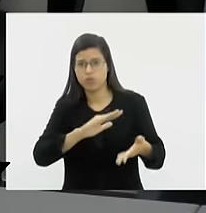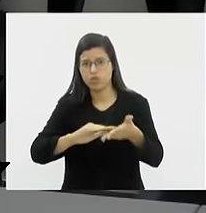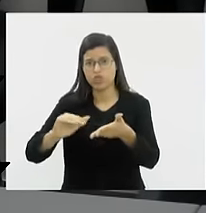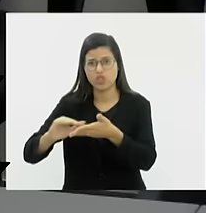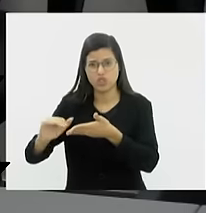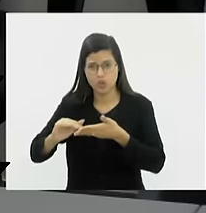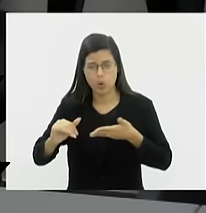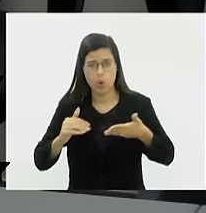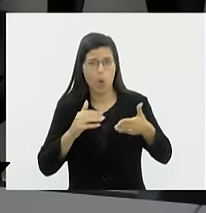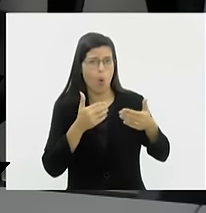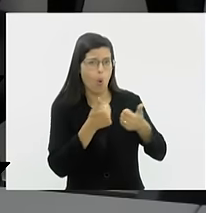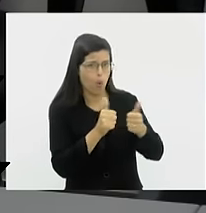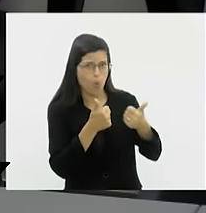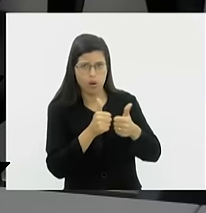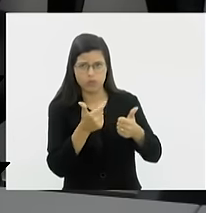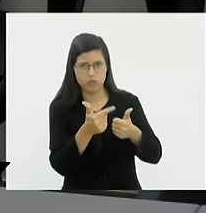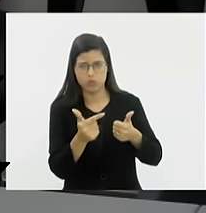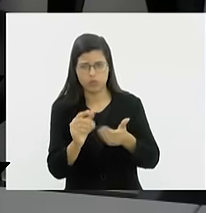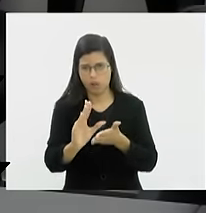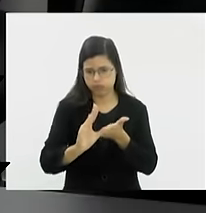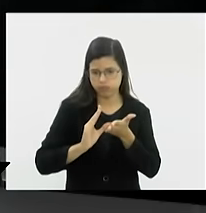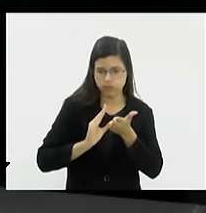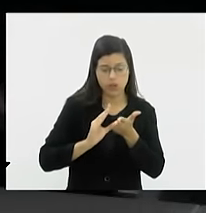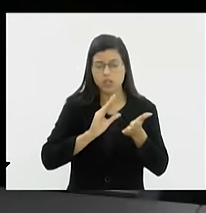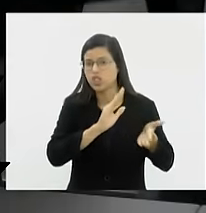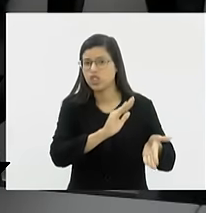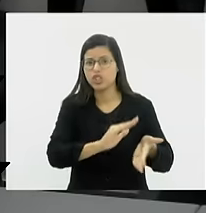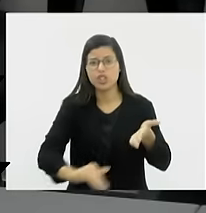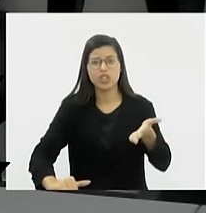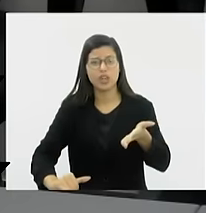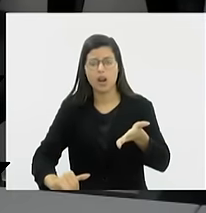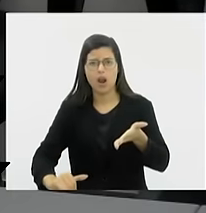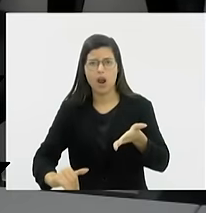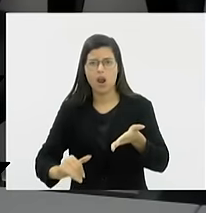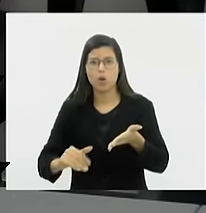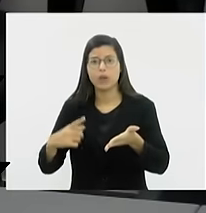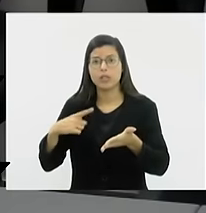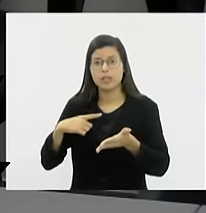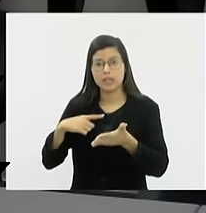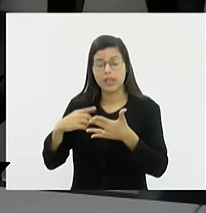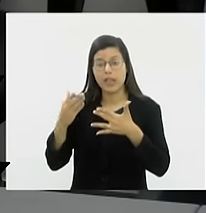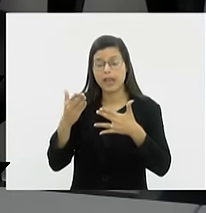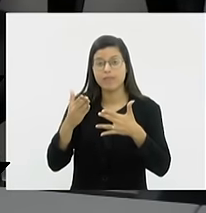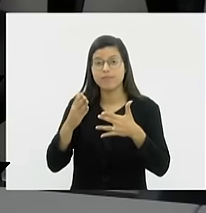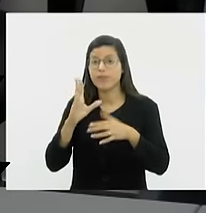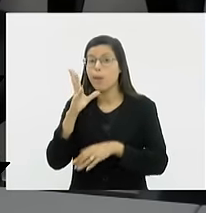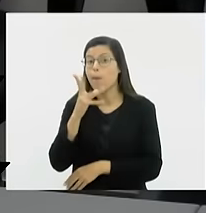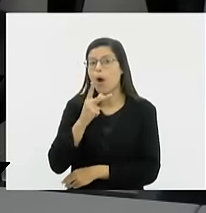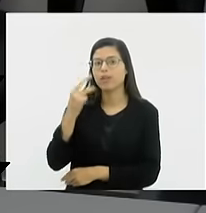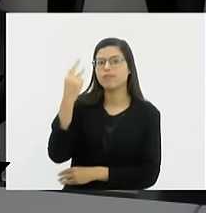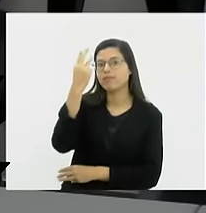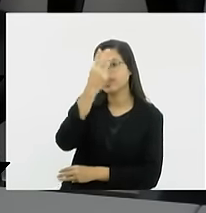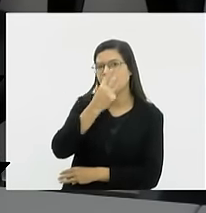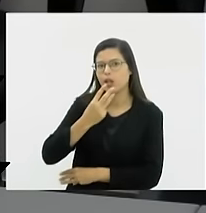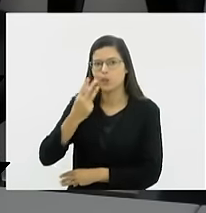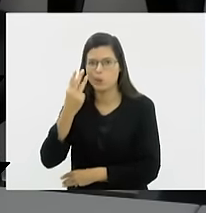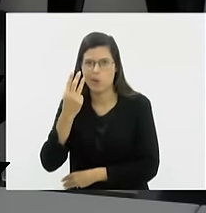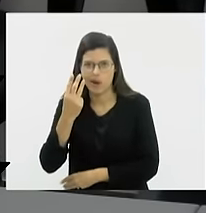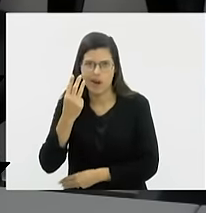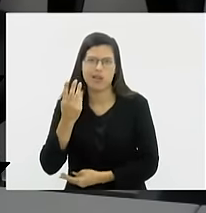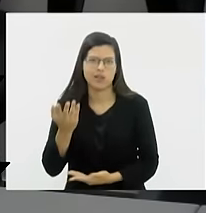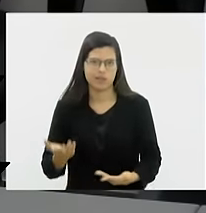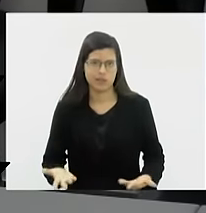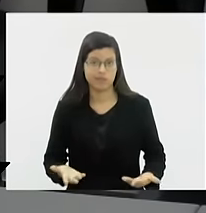lucro, retiraram e acabou. Tem intervalo, presidente, de 3 horas. 3 horas. Flavinha viu,